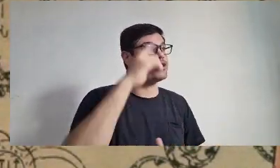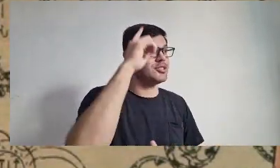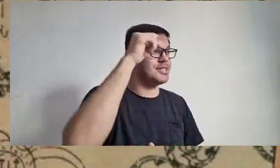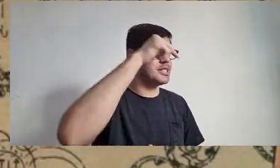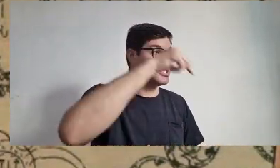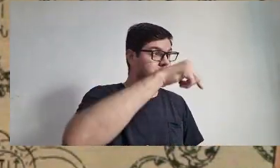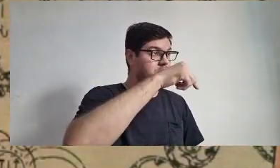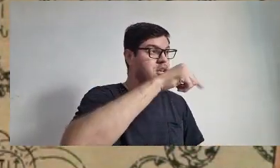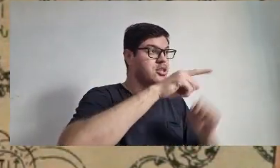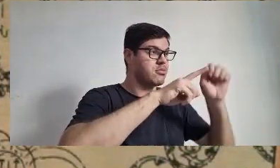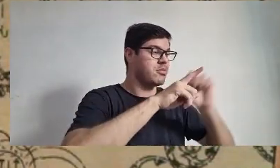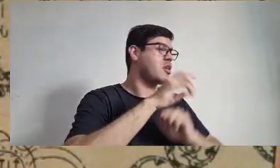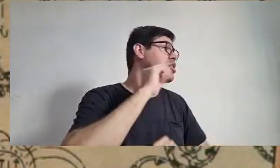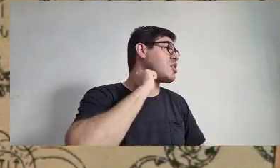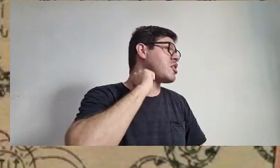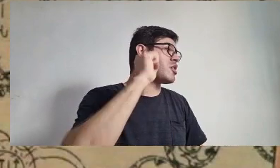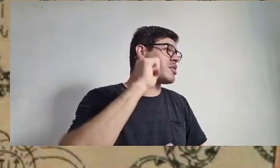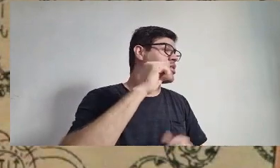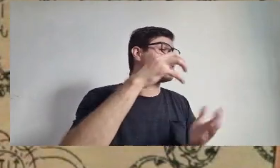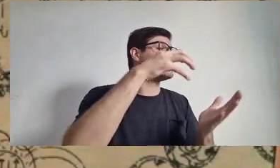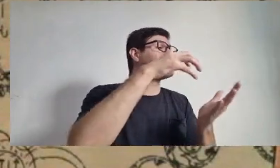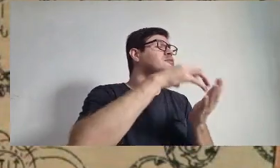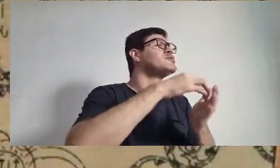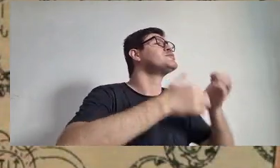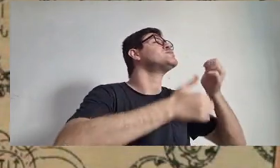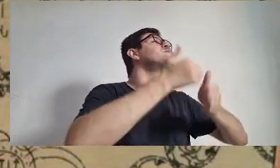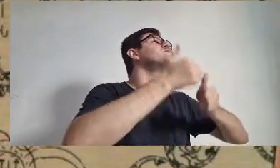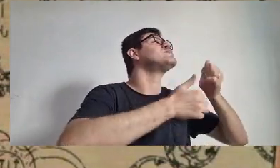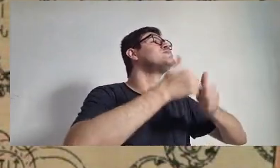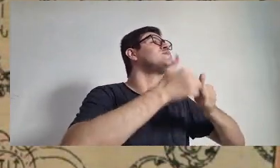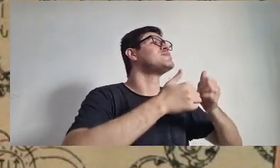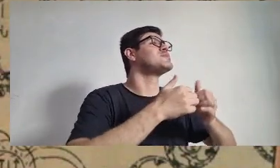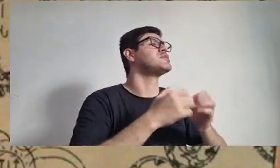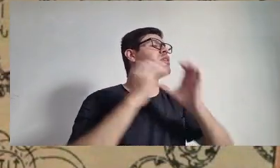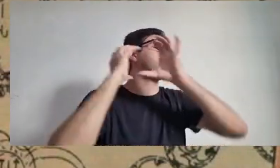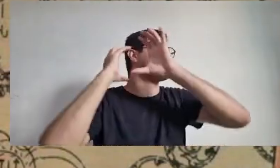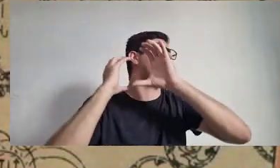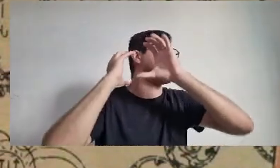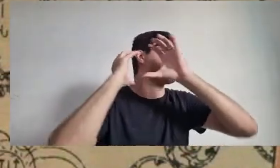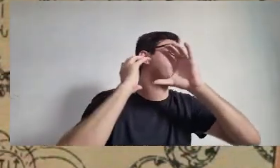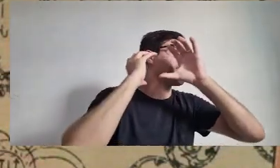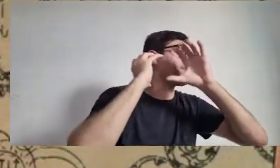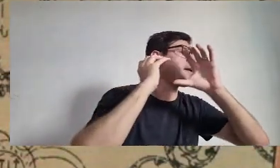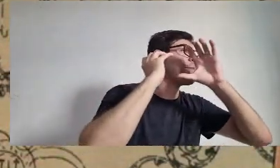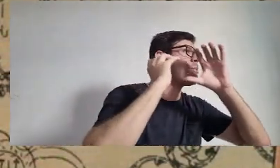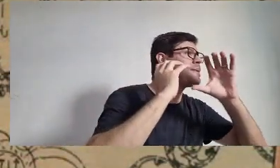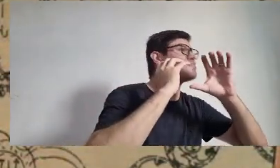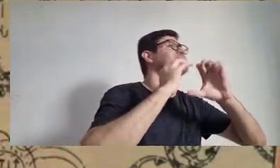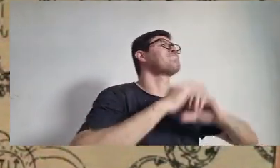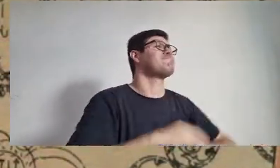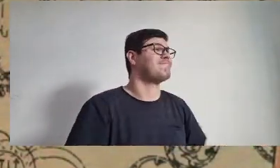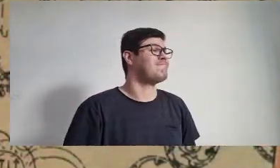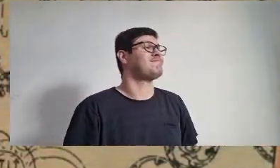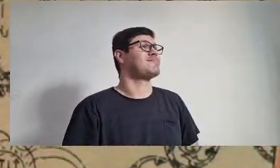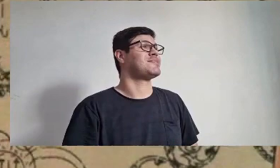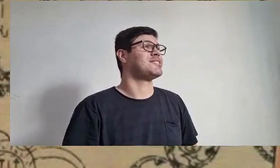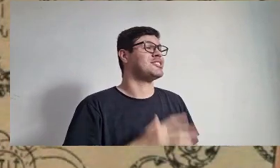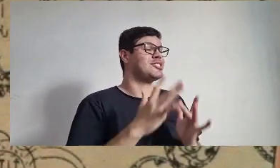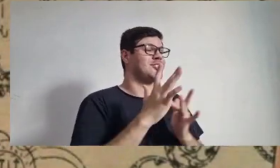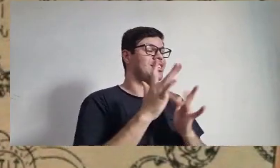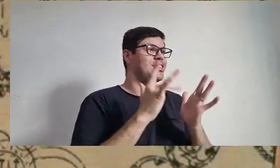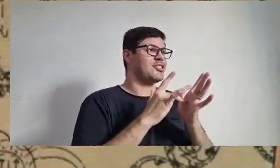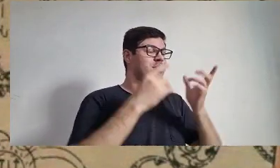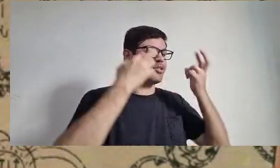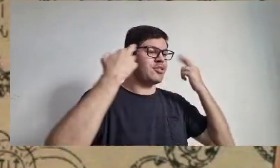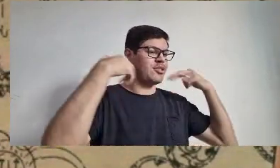nós teremos no ginásio de esportes a Paixão de Cristo. Jesus, o Cordeiro, veio como Cordeiro, mas ele volta